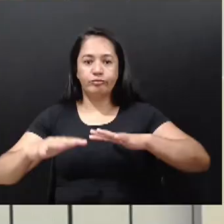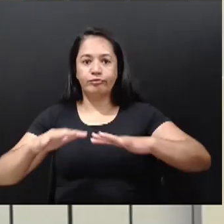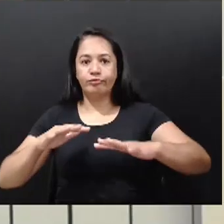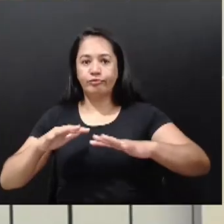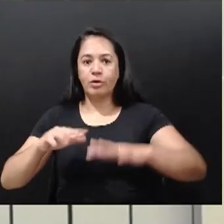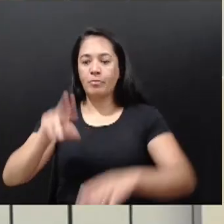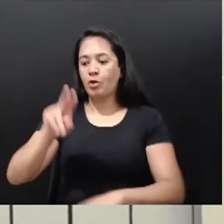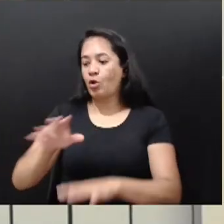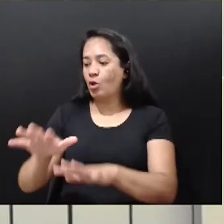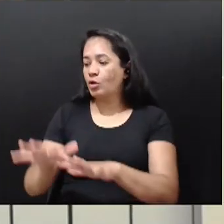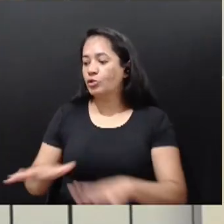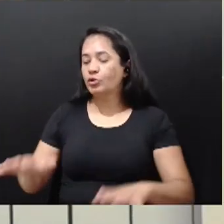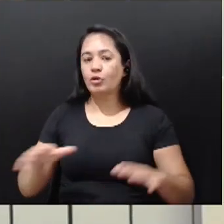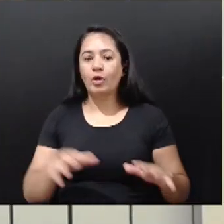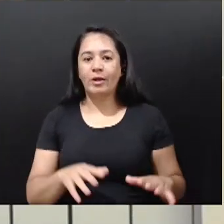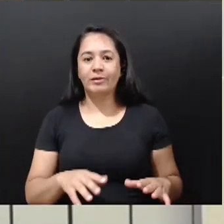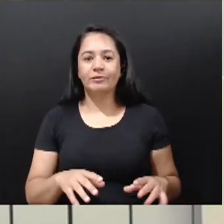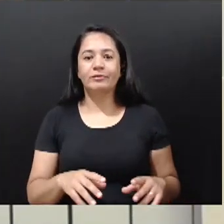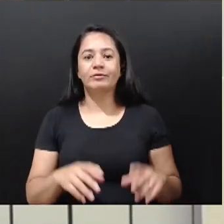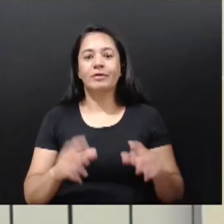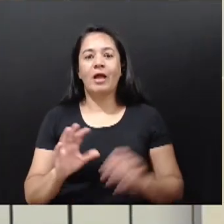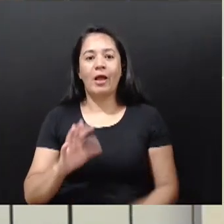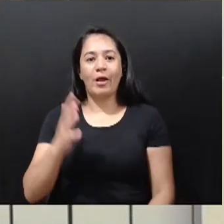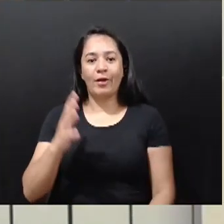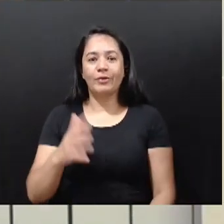comerciais acontece no mesmo dia.